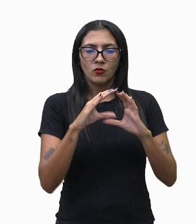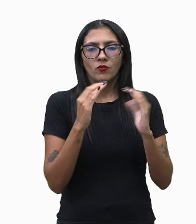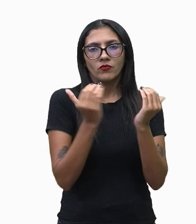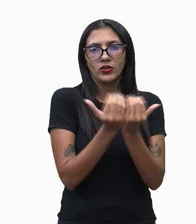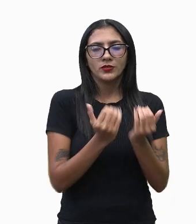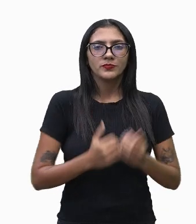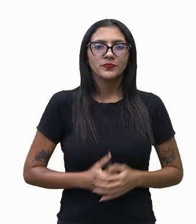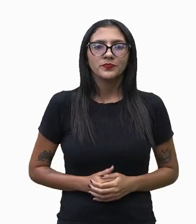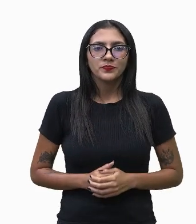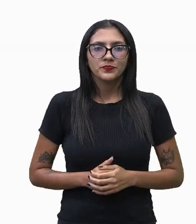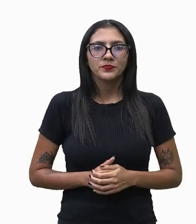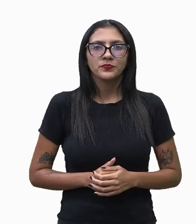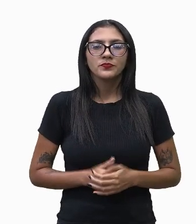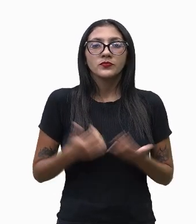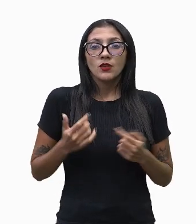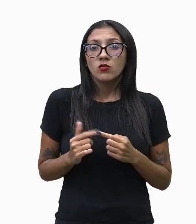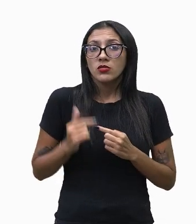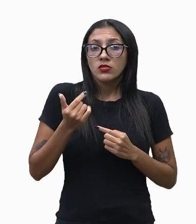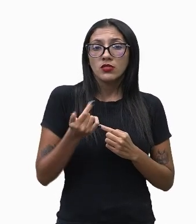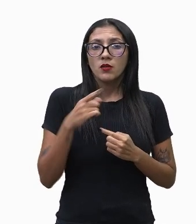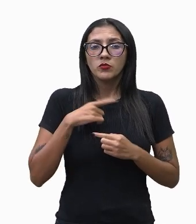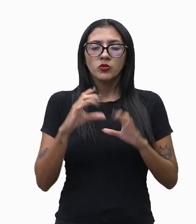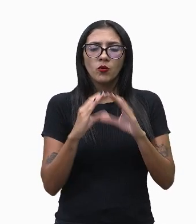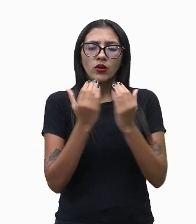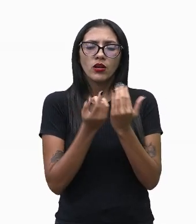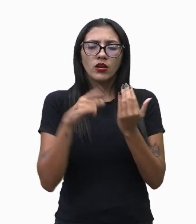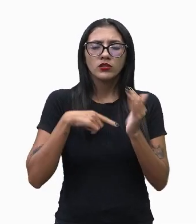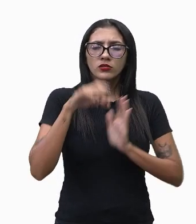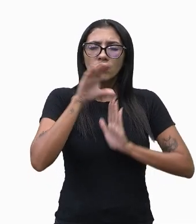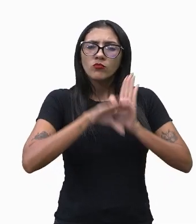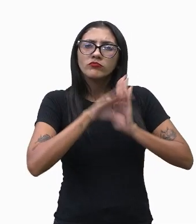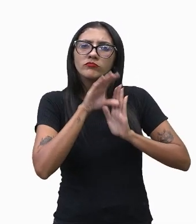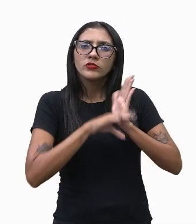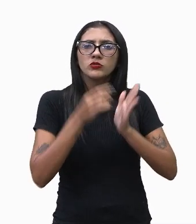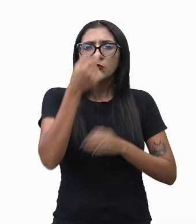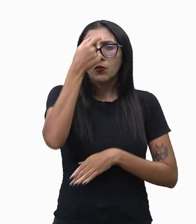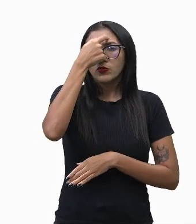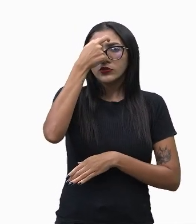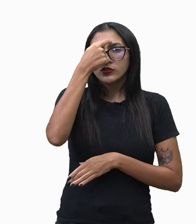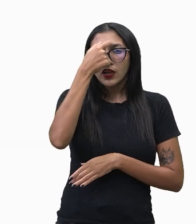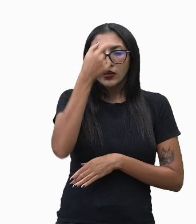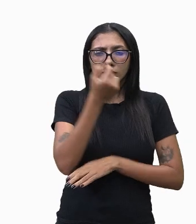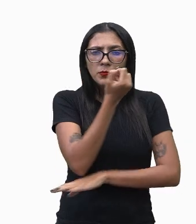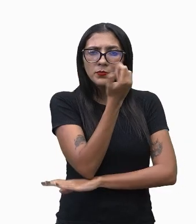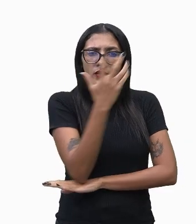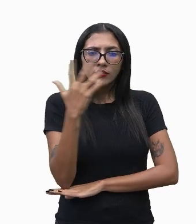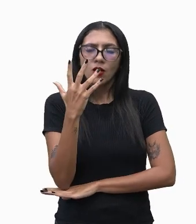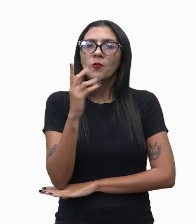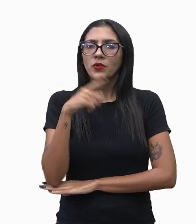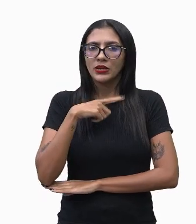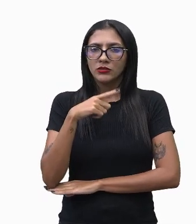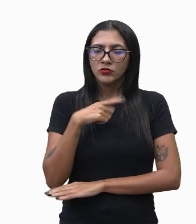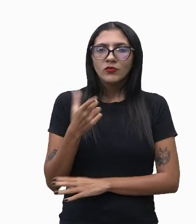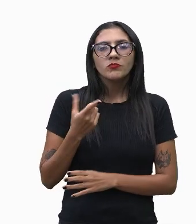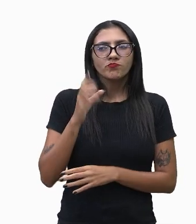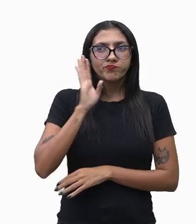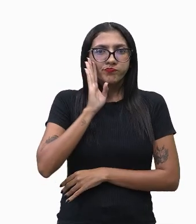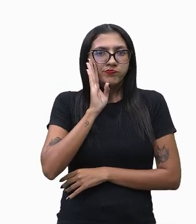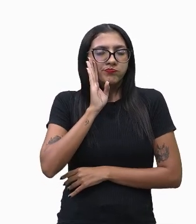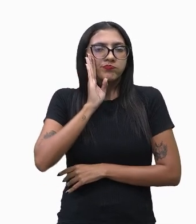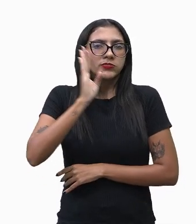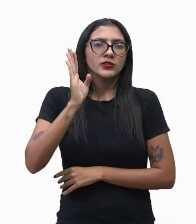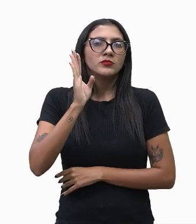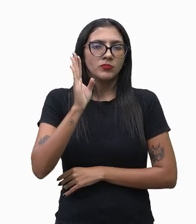partir dessa conferência, o conceito de desenvolvimento sustentável, ele veio aí se consagrar, né? Ele veio